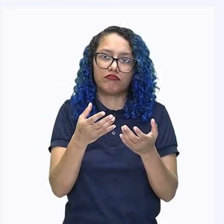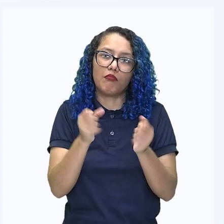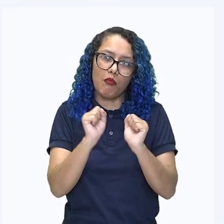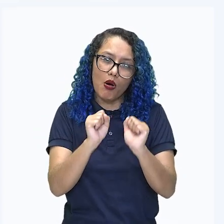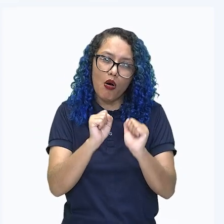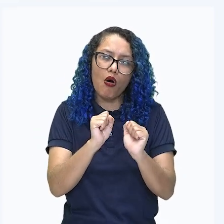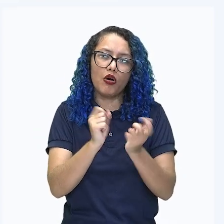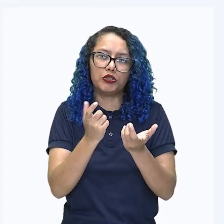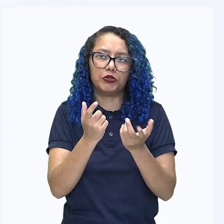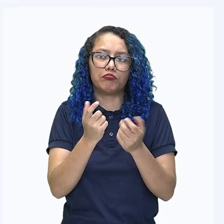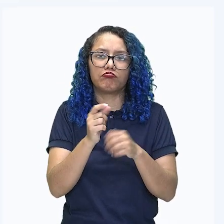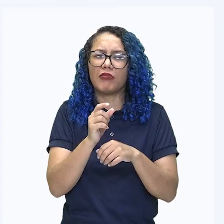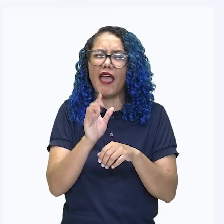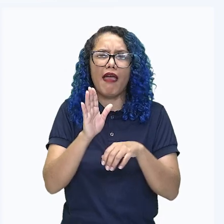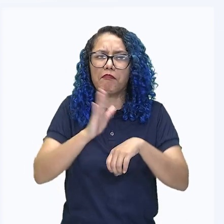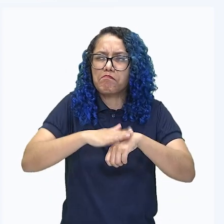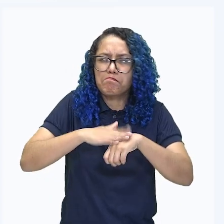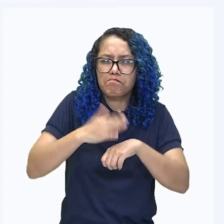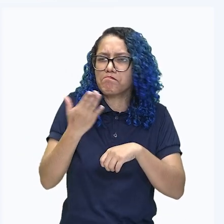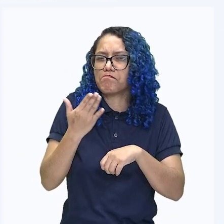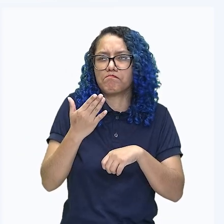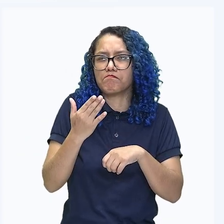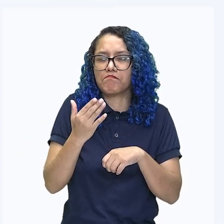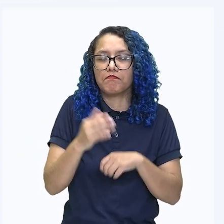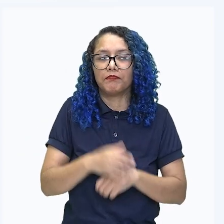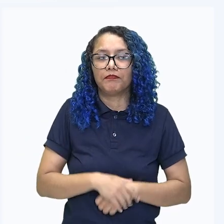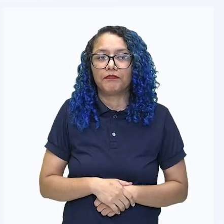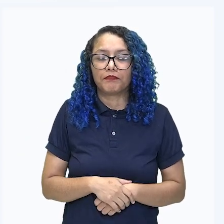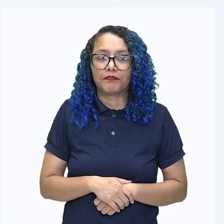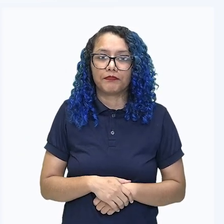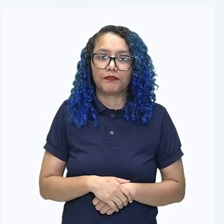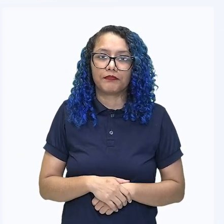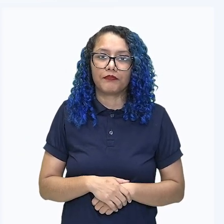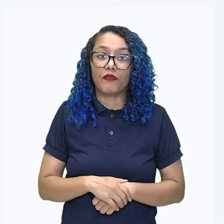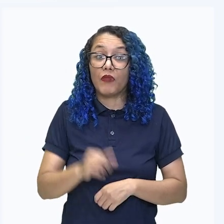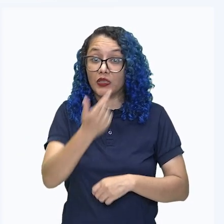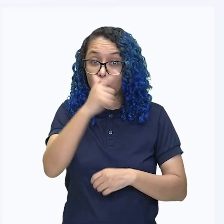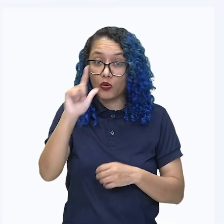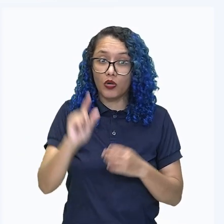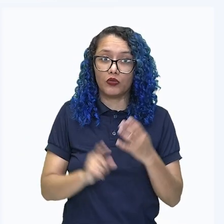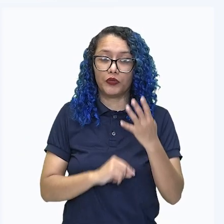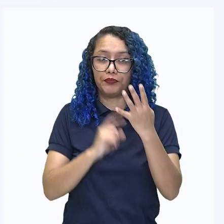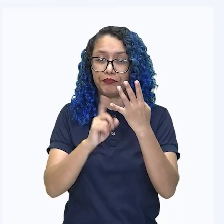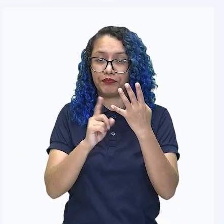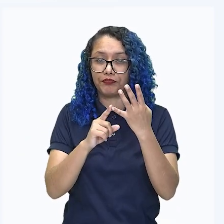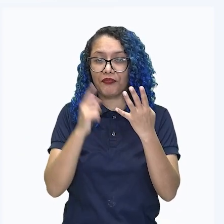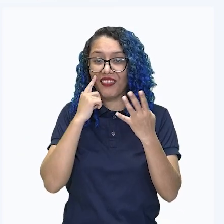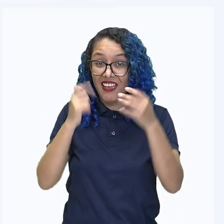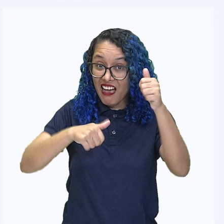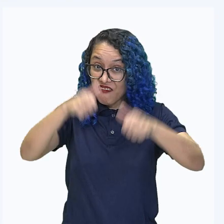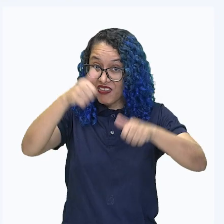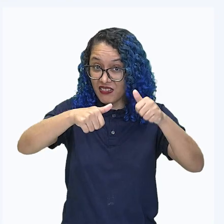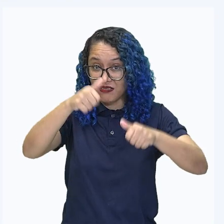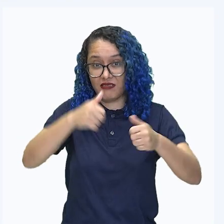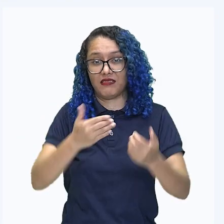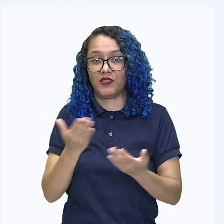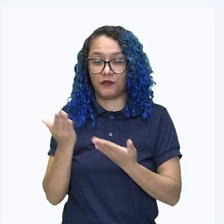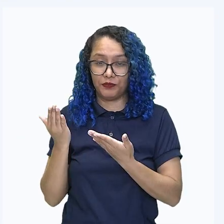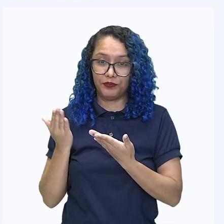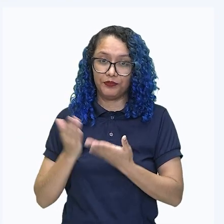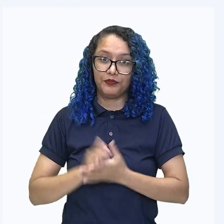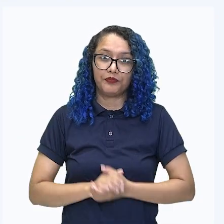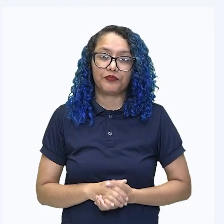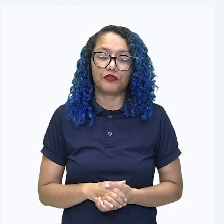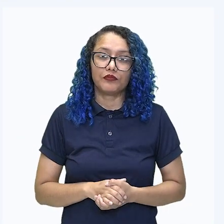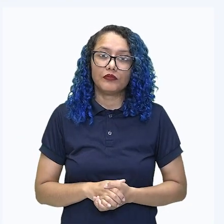Então ele é opcional dentro dessas opções, mas o próximo e último, e não muito menos importante, é as avaliações. Tá?